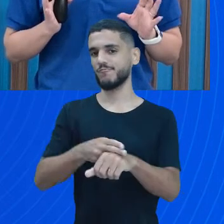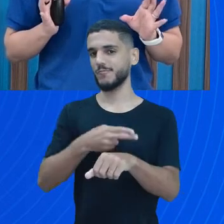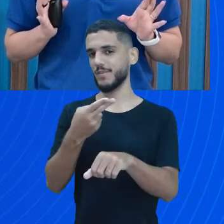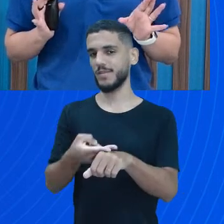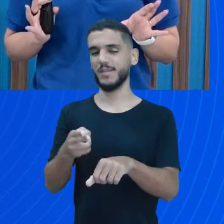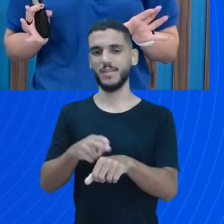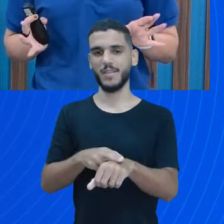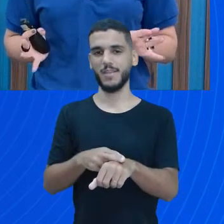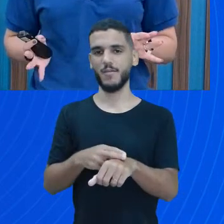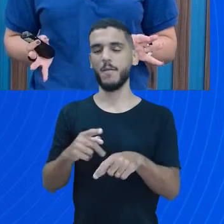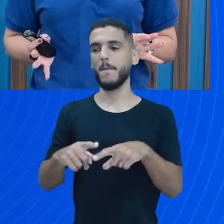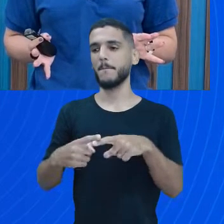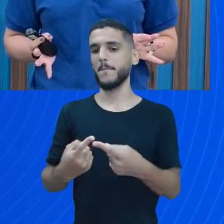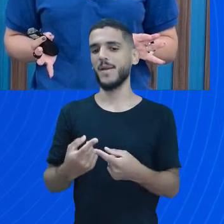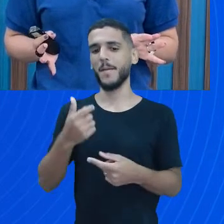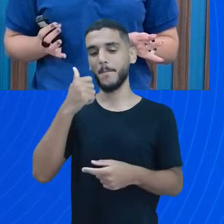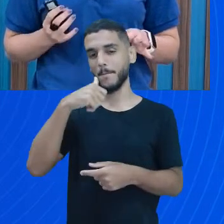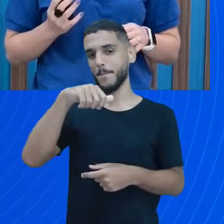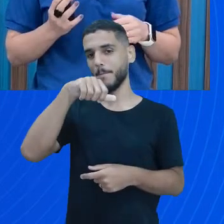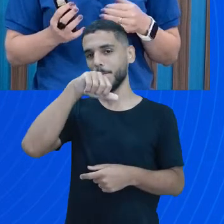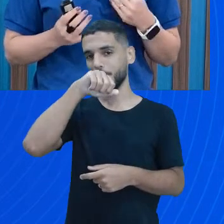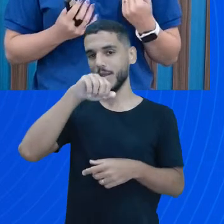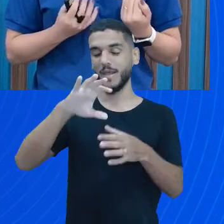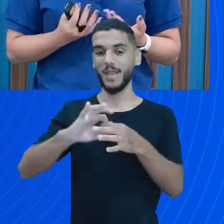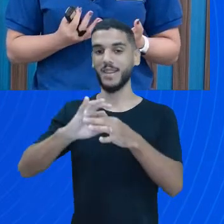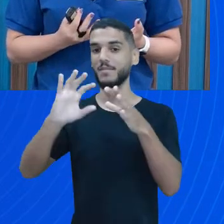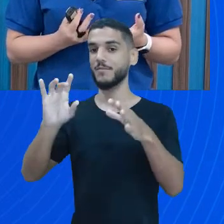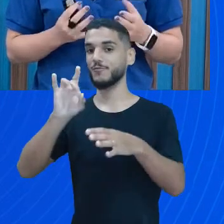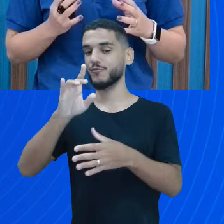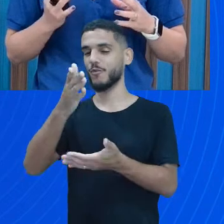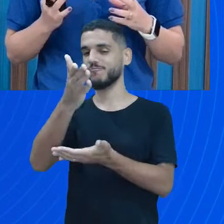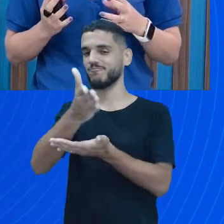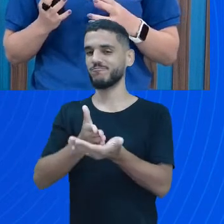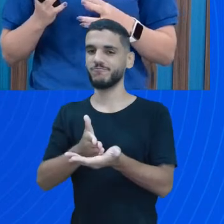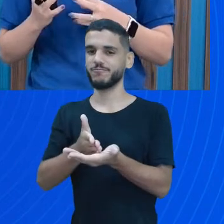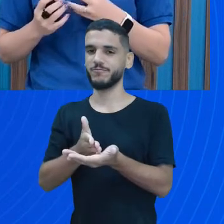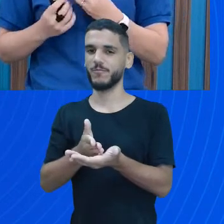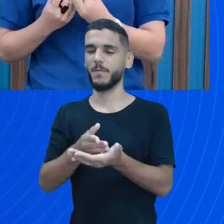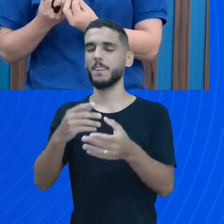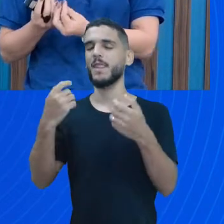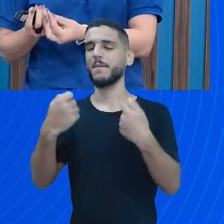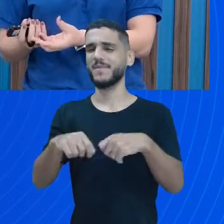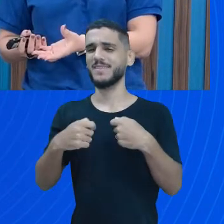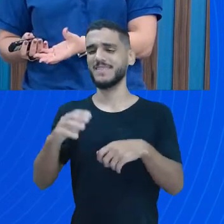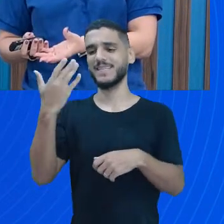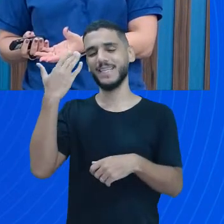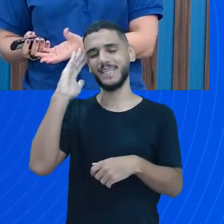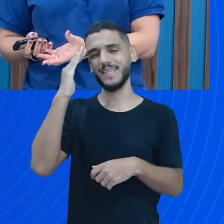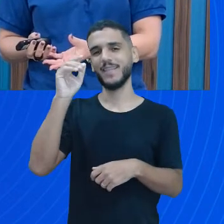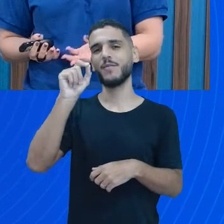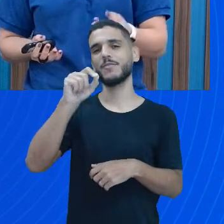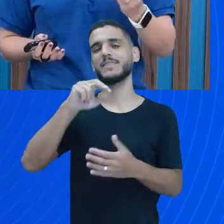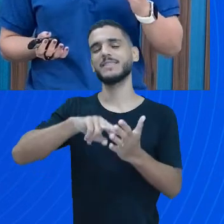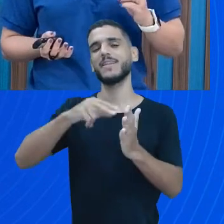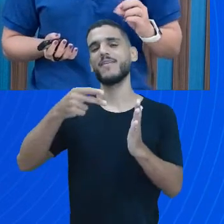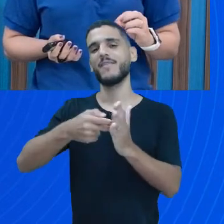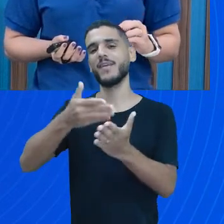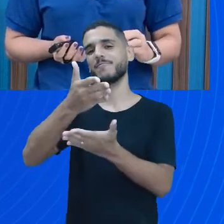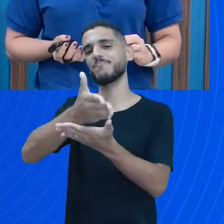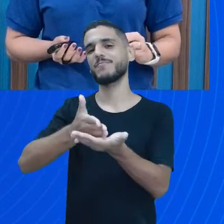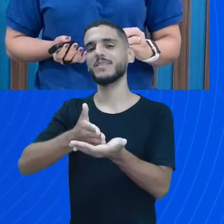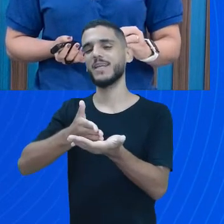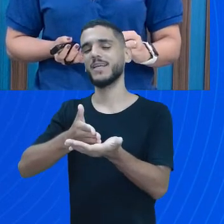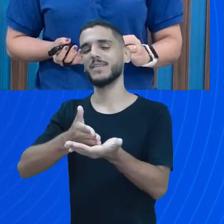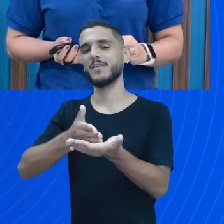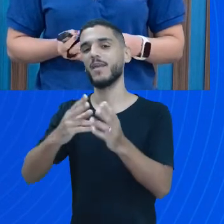só podia comer a metade. O que é que você tem que fazer aí? Você tem que entender o significado de metade. Foi o que eu mostrei aqui com a